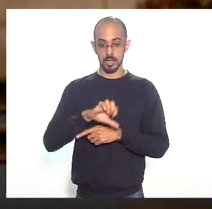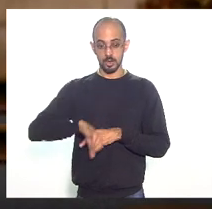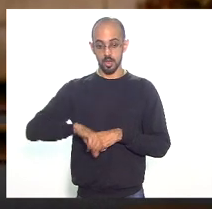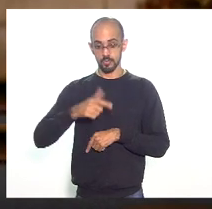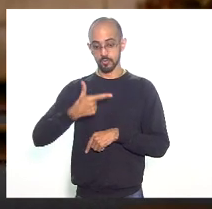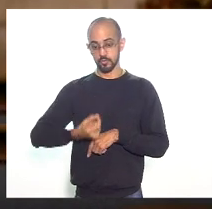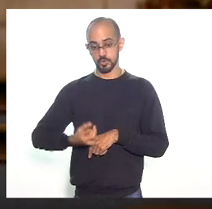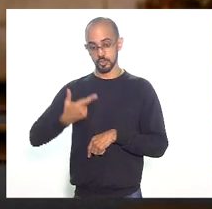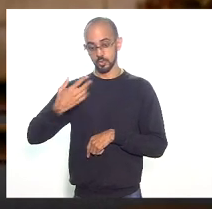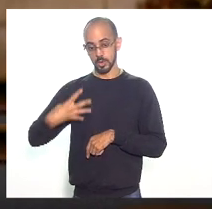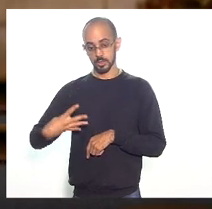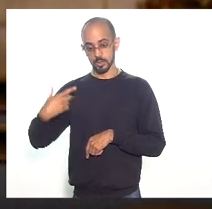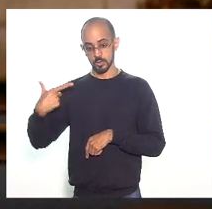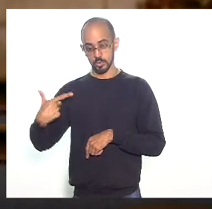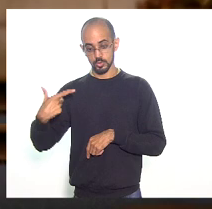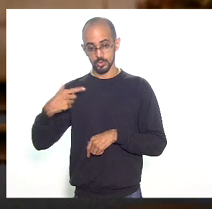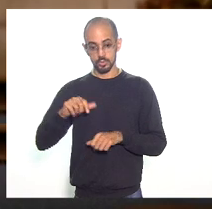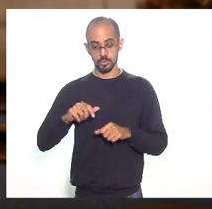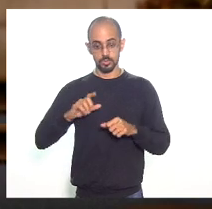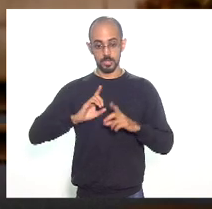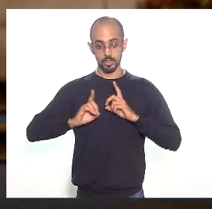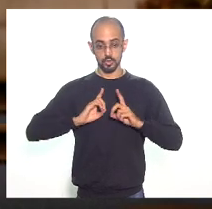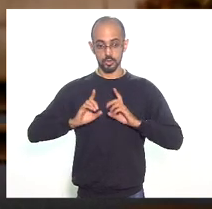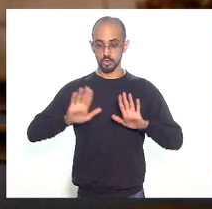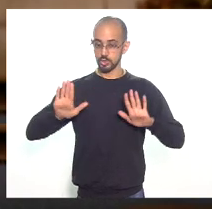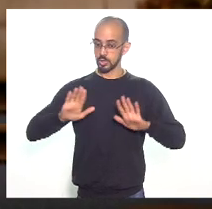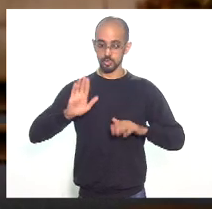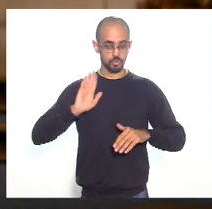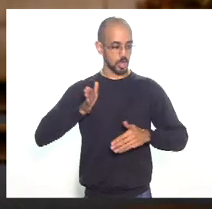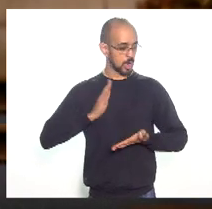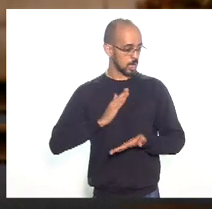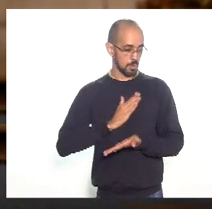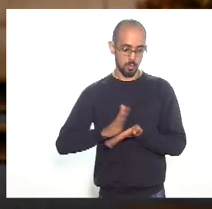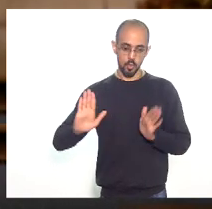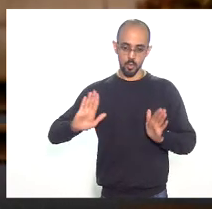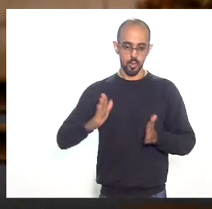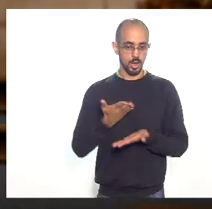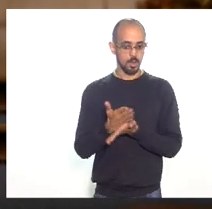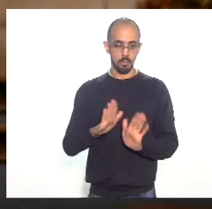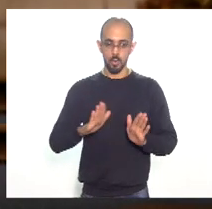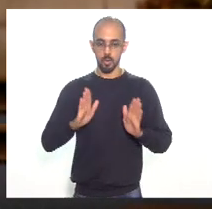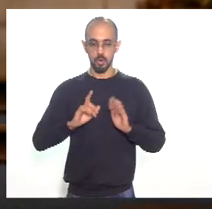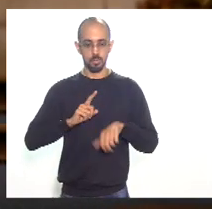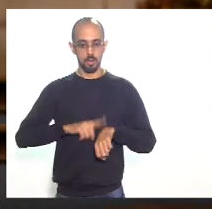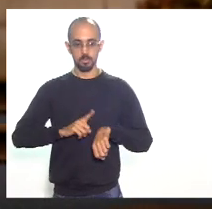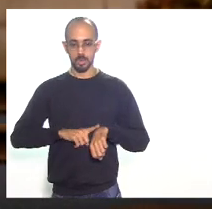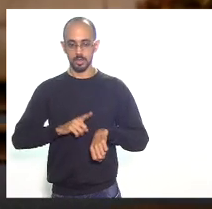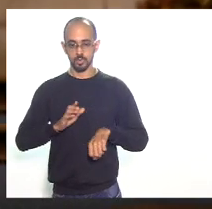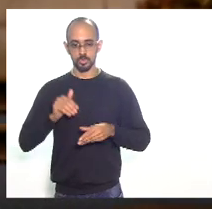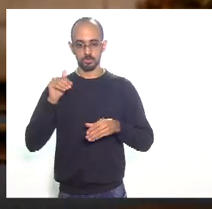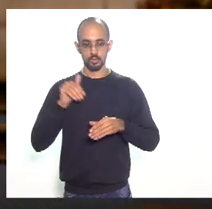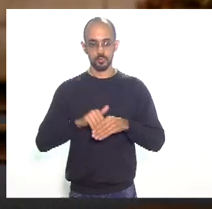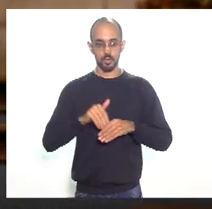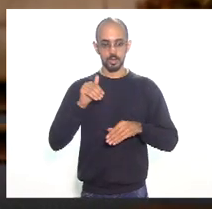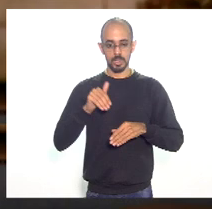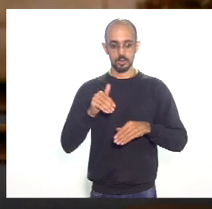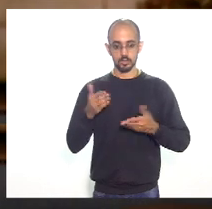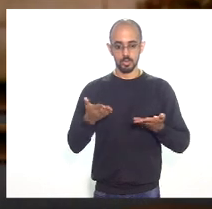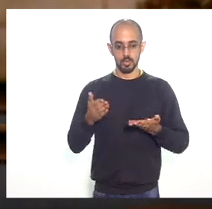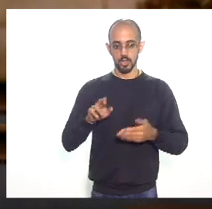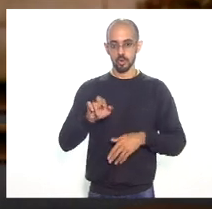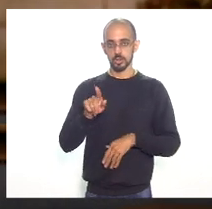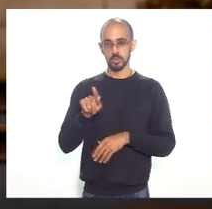Para discutir, senhor presidente. Não, já passou o prazo. Nós estamos em votação, deputado Rodrigo.